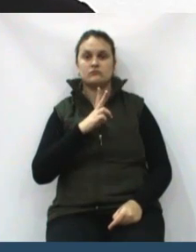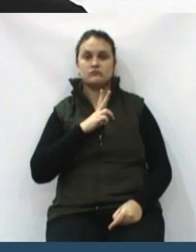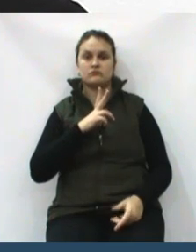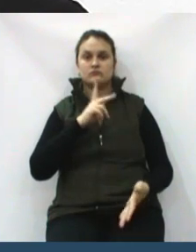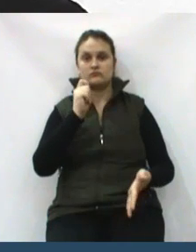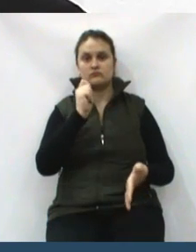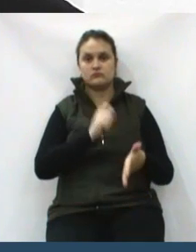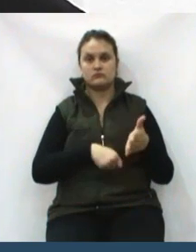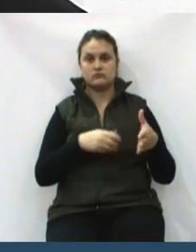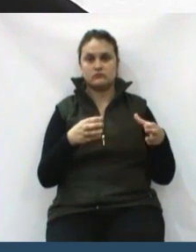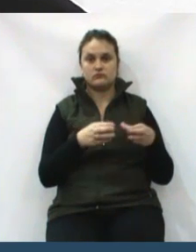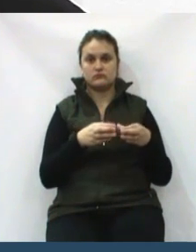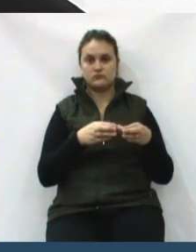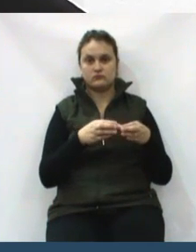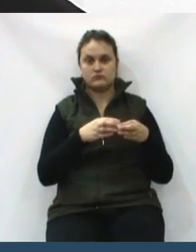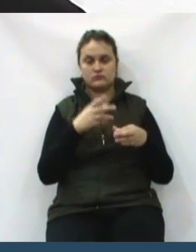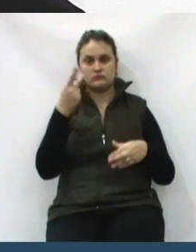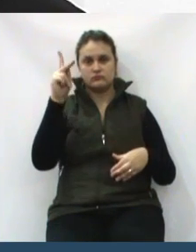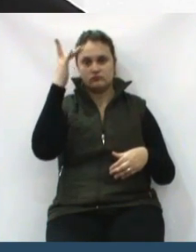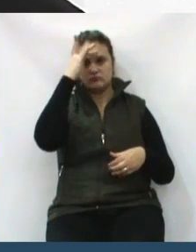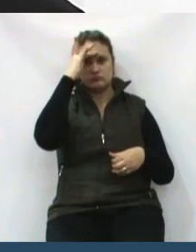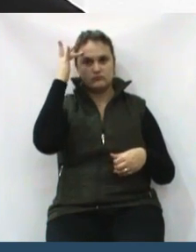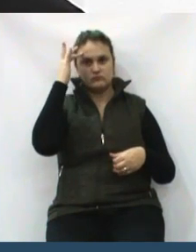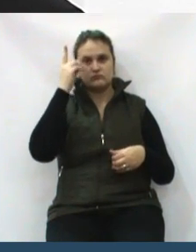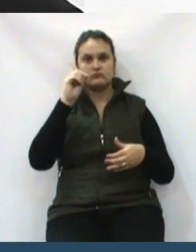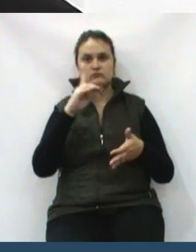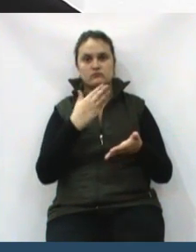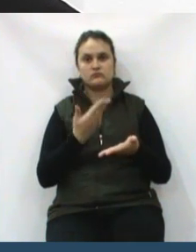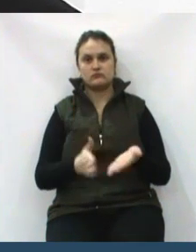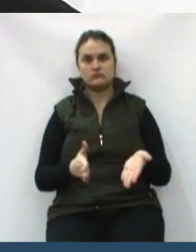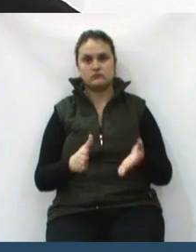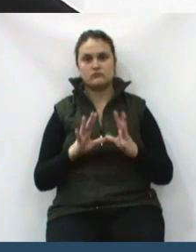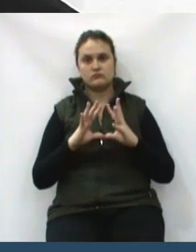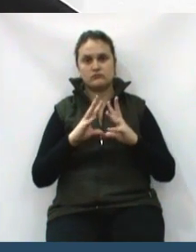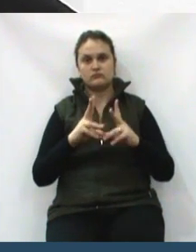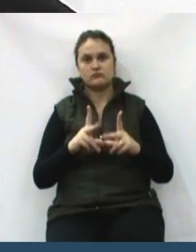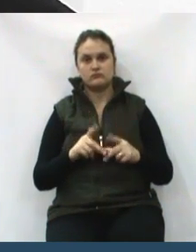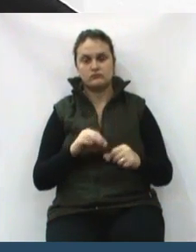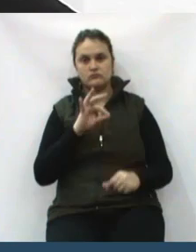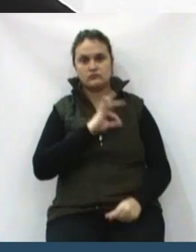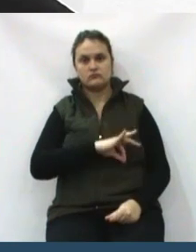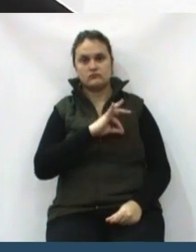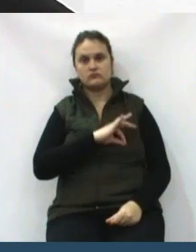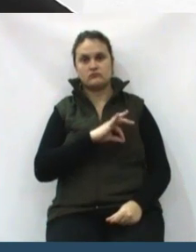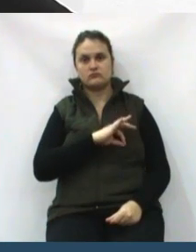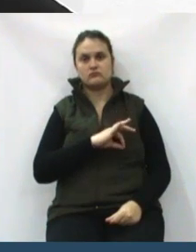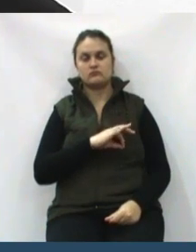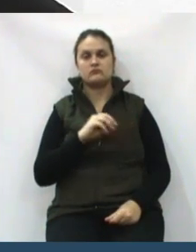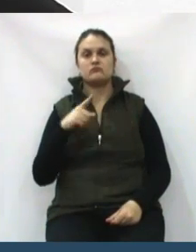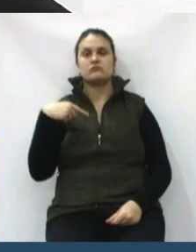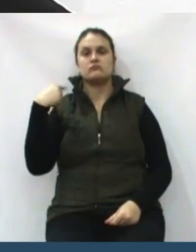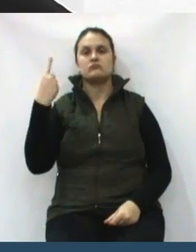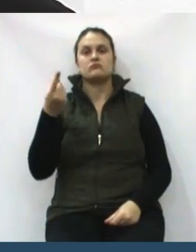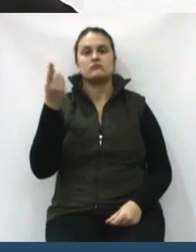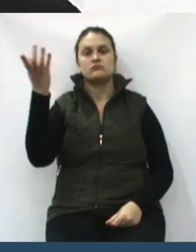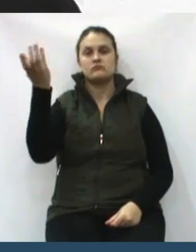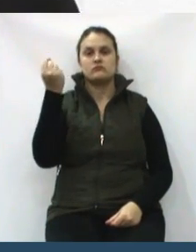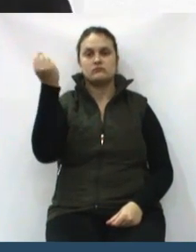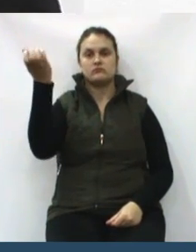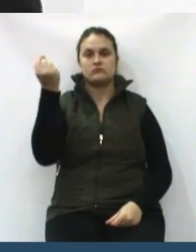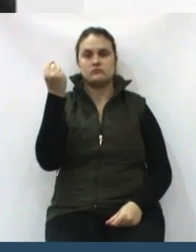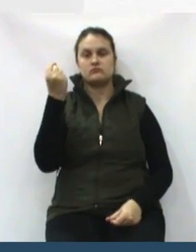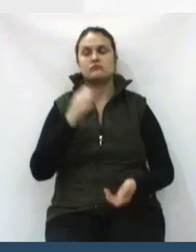contratada em grupo pelo município, para essas pessoas também não perderem totalmente sua renda, ou grande parte de sua renda após